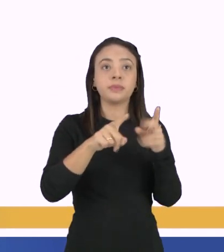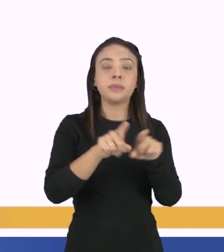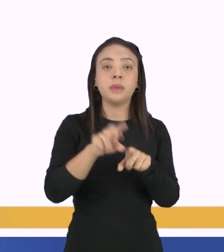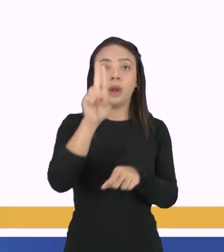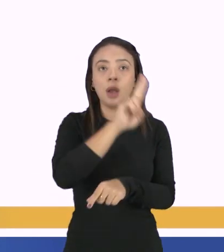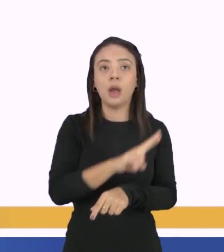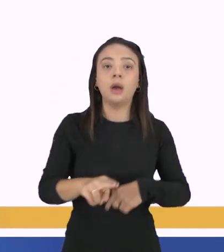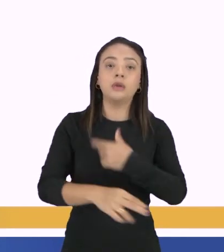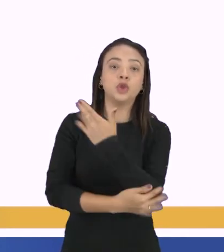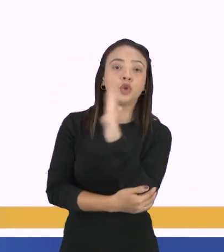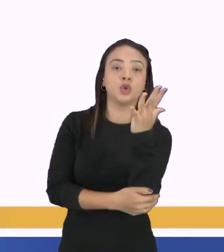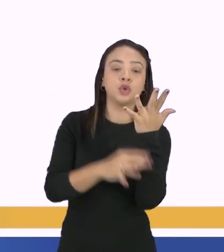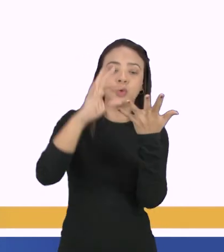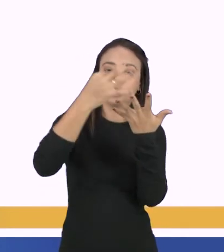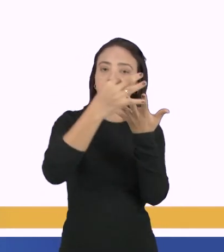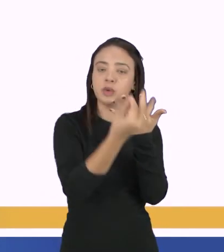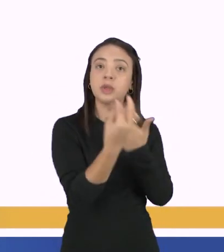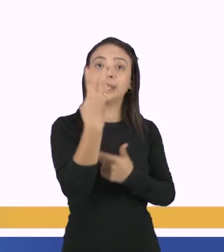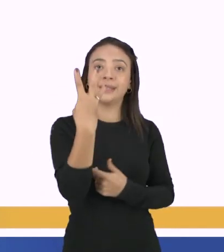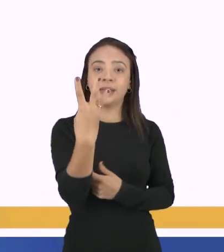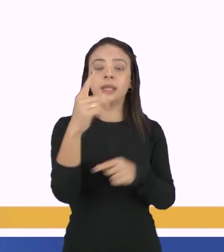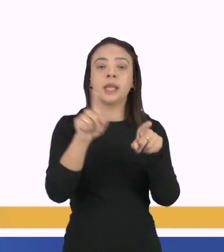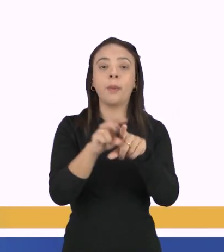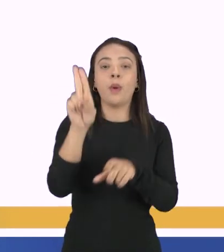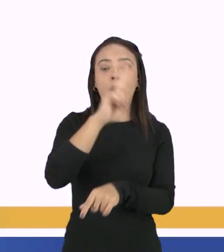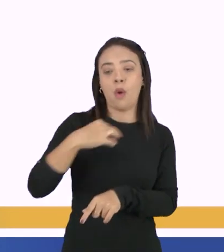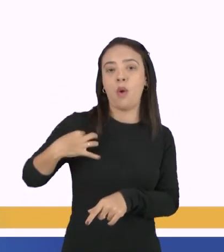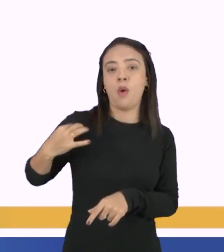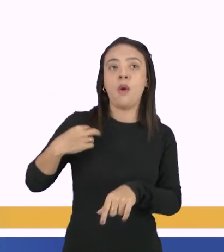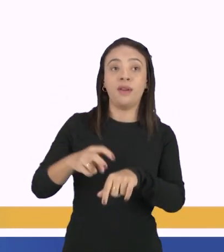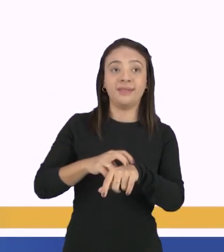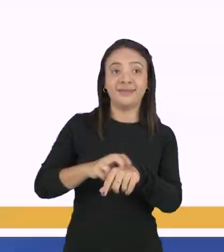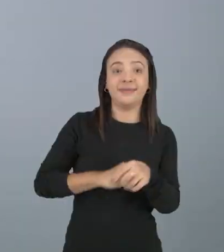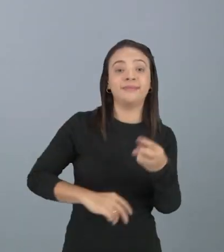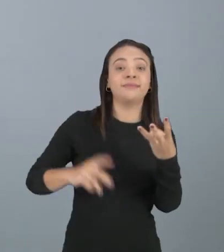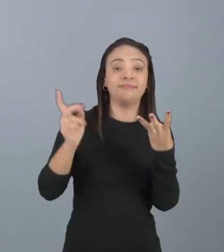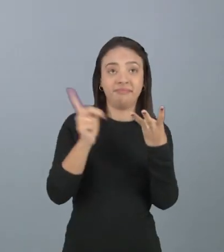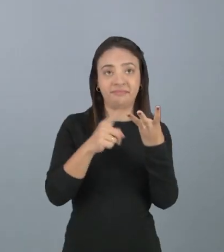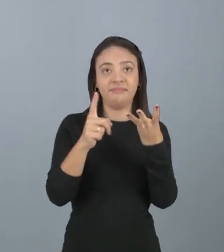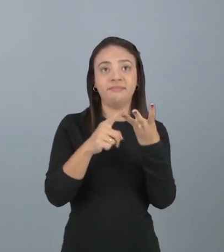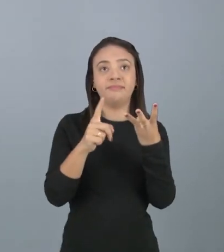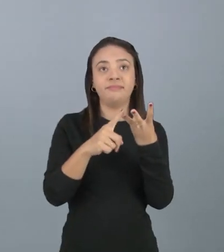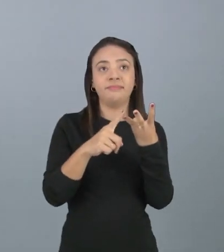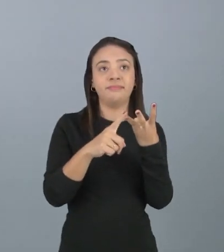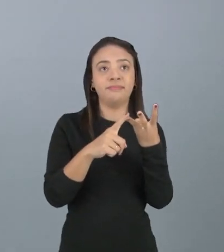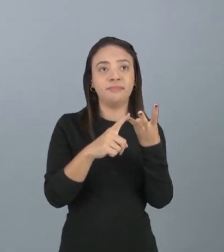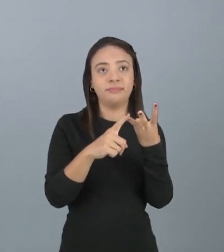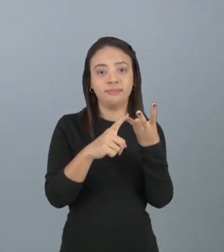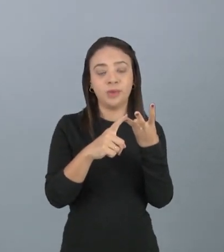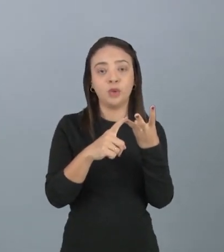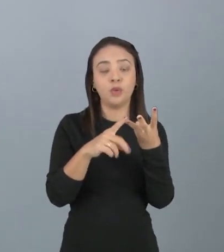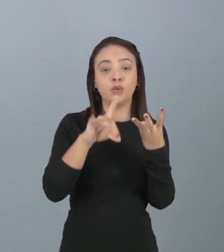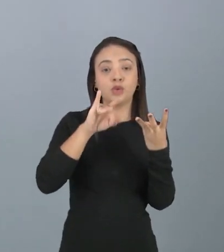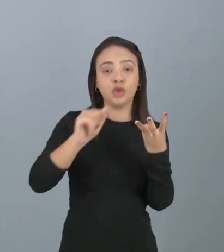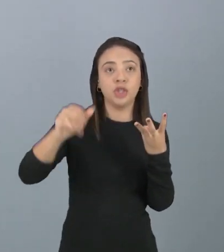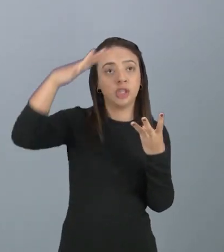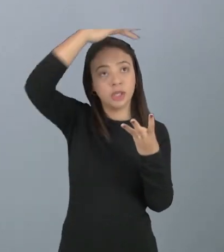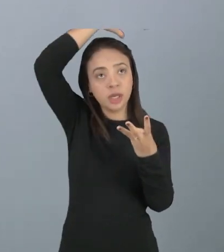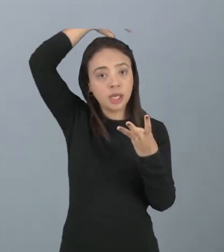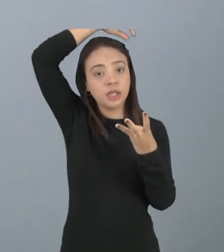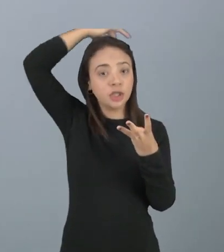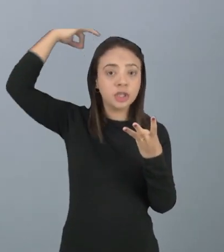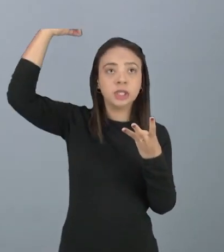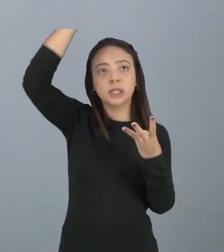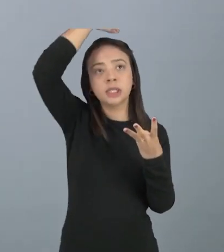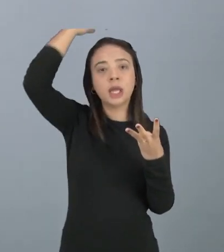trevo de 3 folhas, o shamrock, e roupas verdes nessas comemorações. Só pode ser o St. Patrick's Day, que é o dia de São